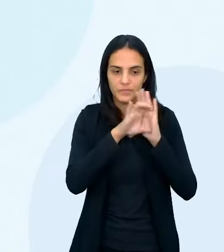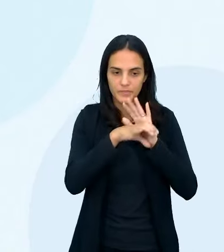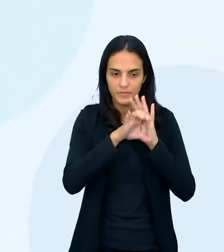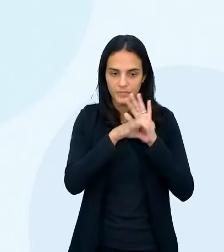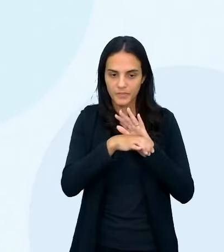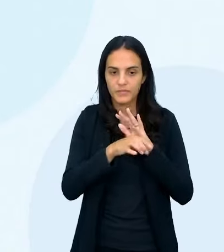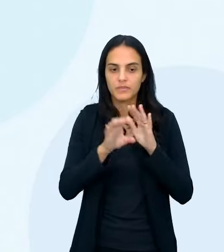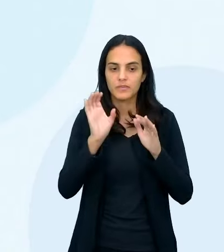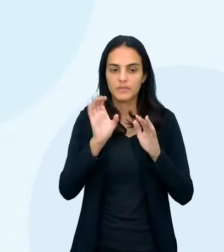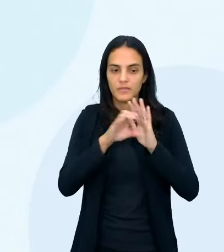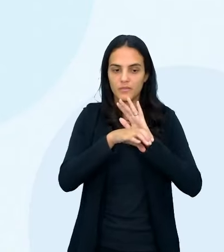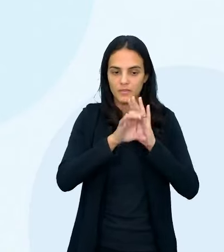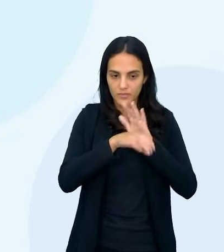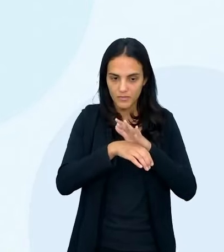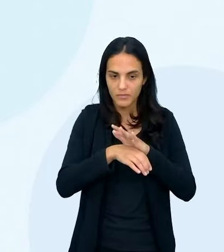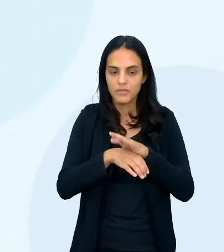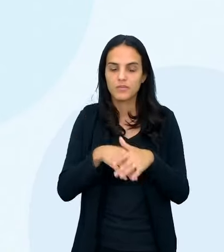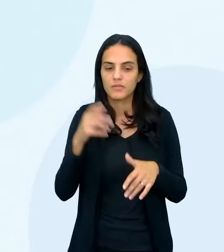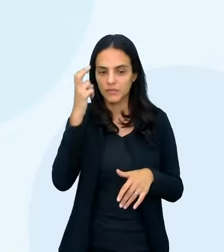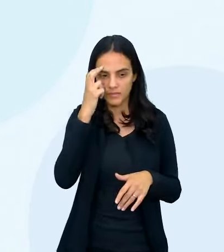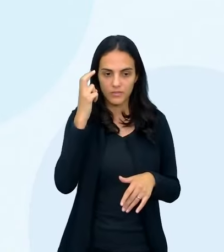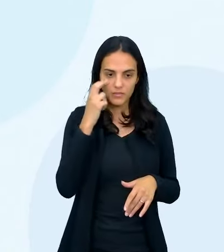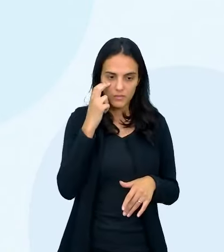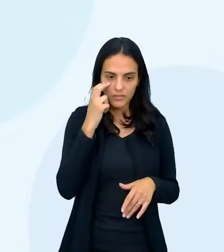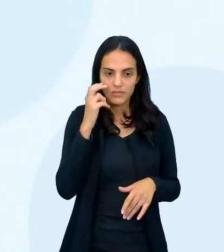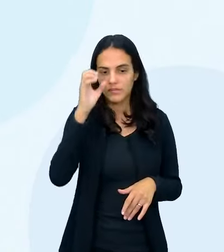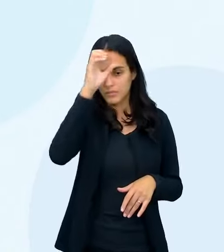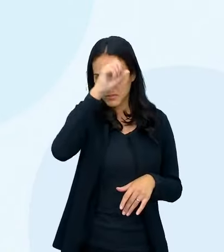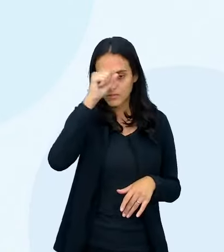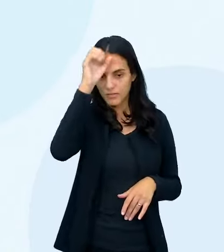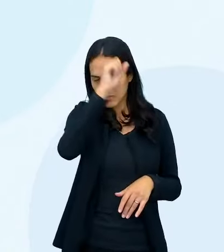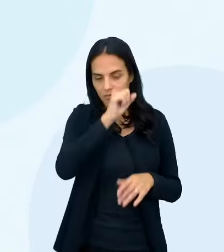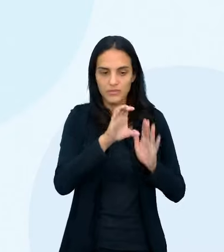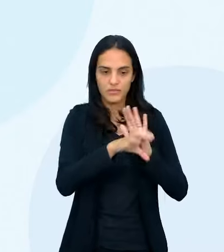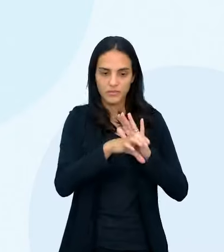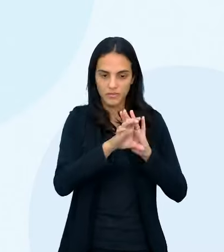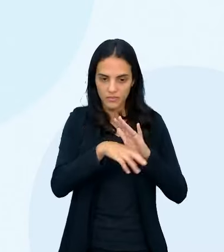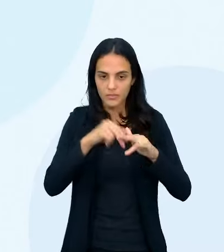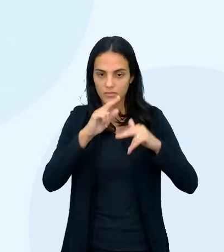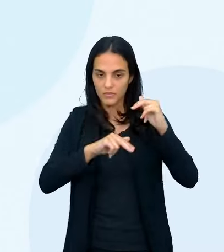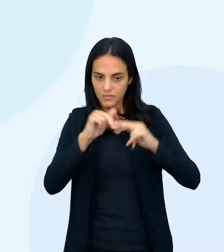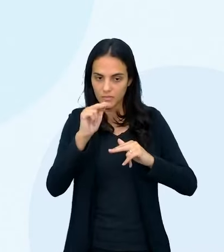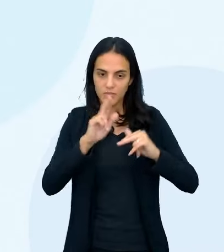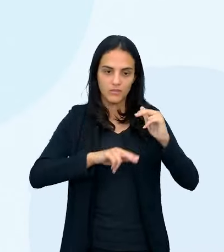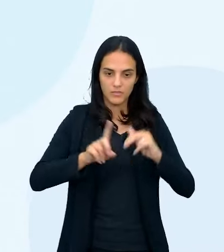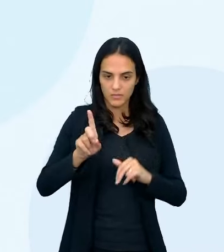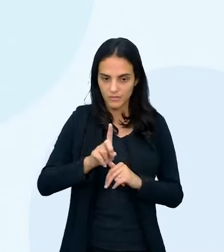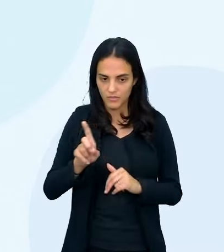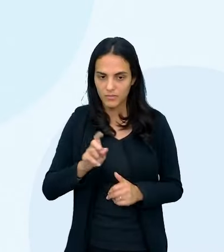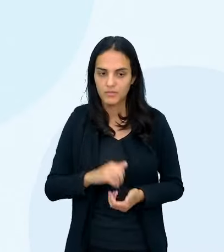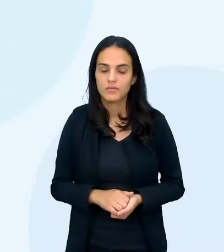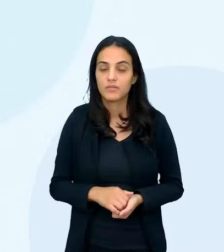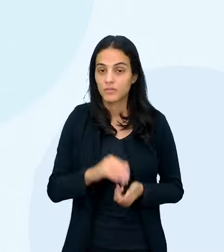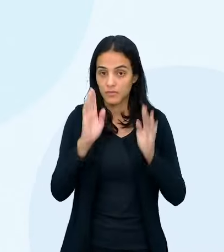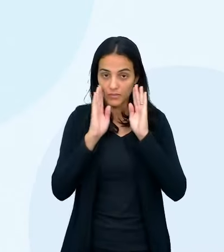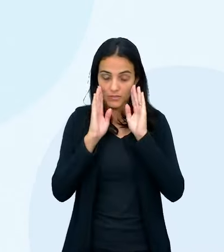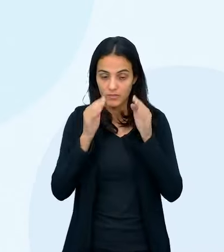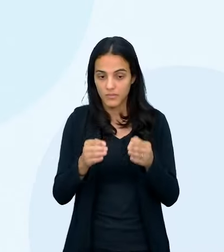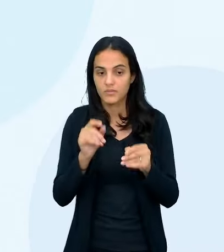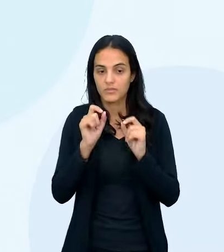né? Então, conceituar patrimônio cultural, conceituar o que é material e o que é imaterial, né? De preferência,